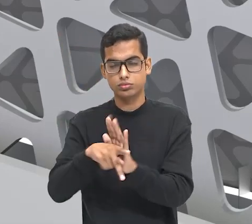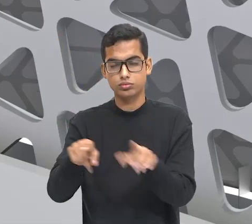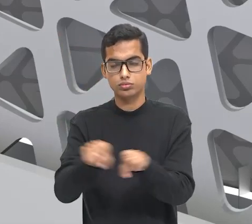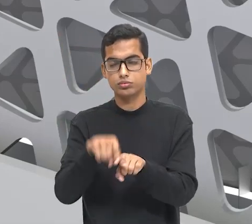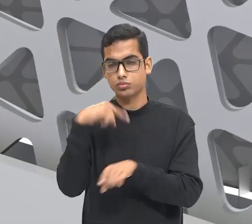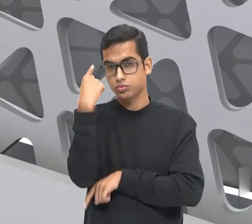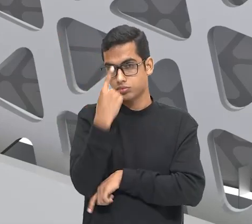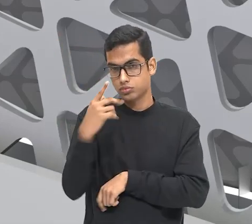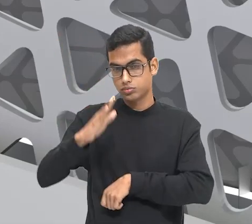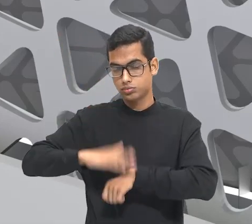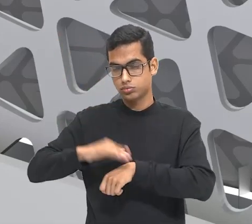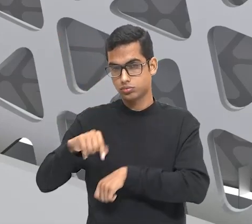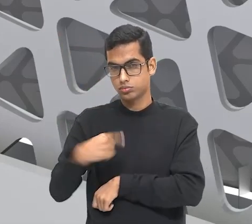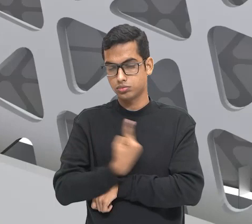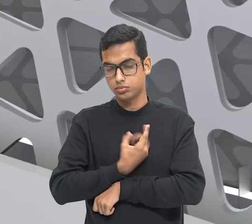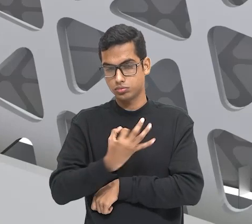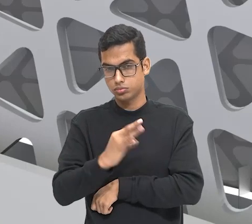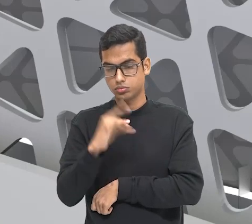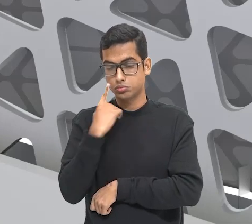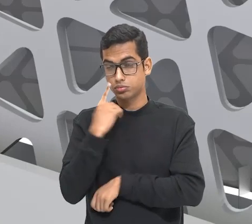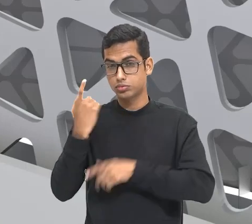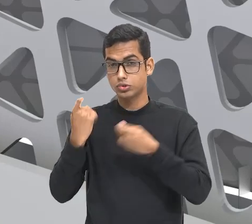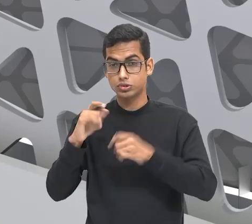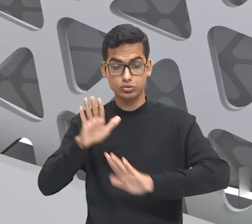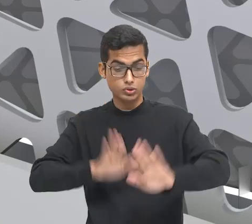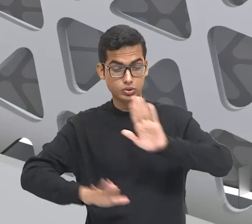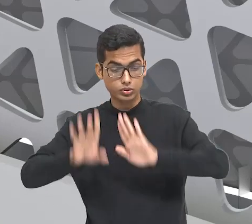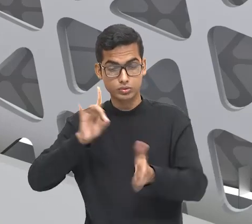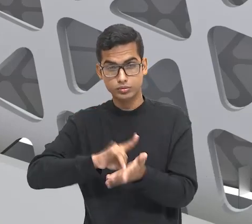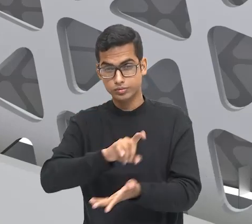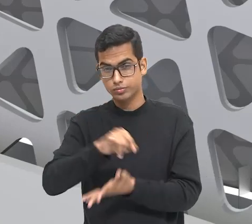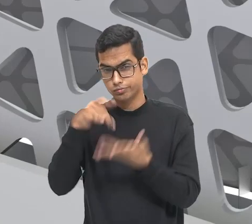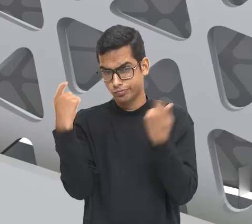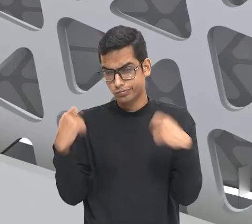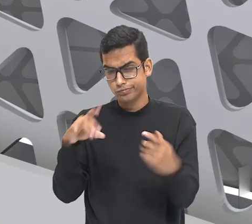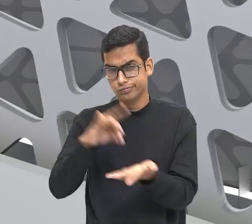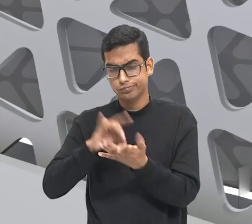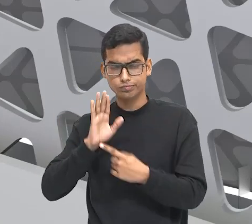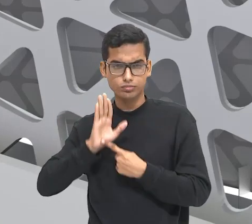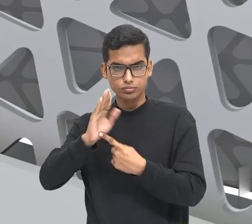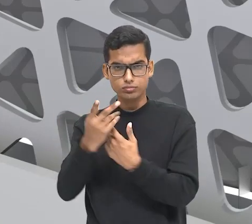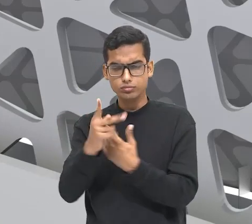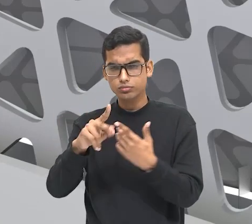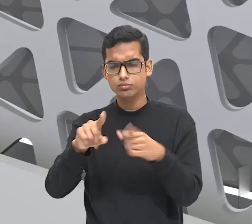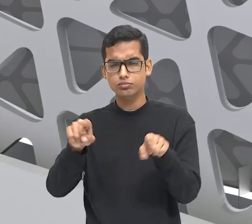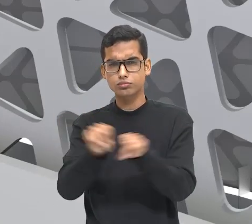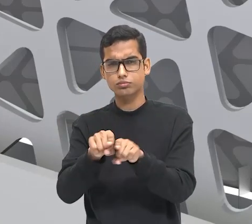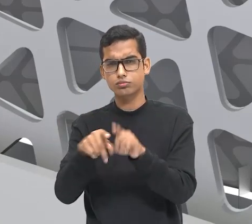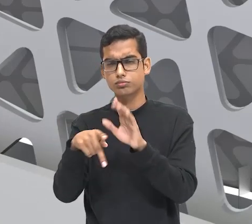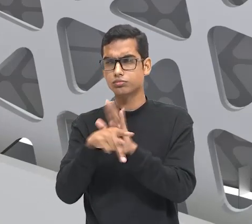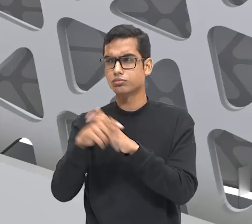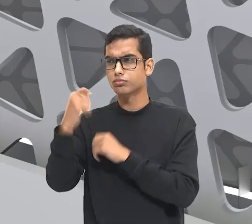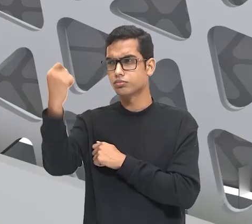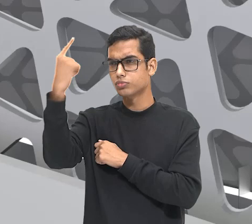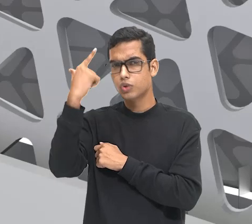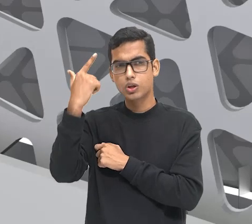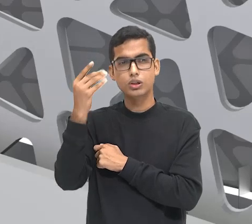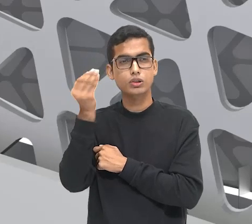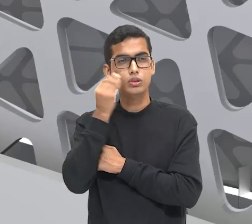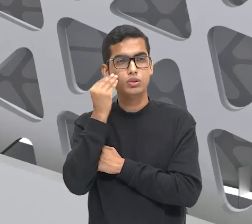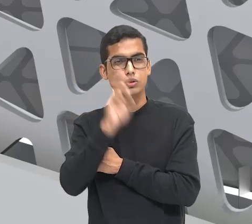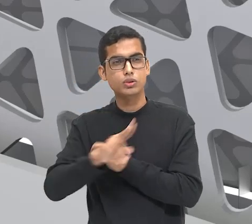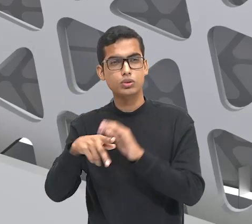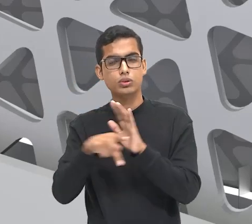os nossos olhos, certo? Então é importante a gente tomar ali alguns cuidados. E caso você precise se expor muito ao sol, tente utilizar